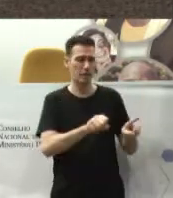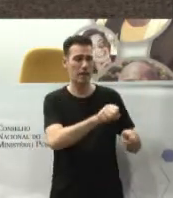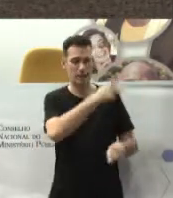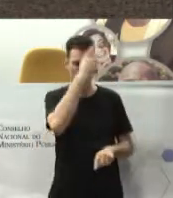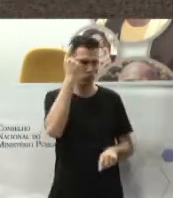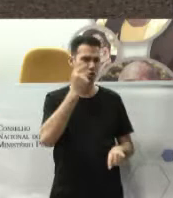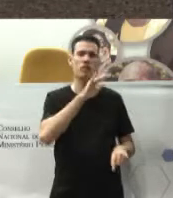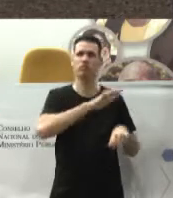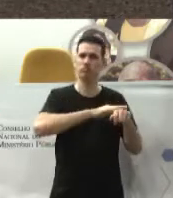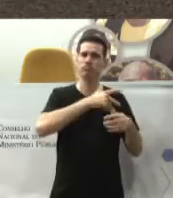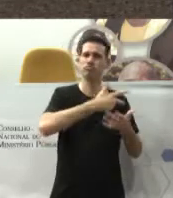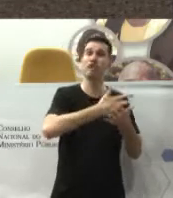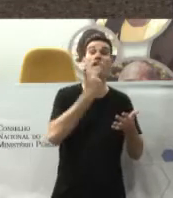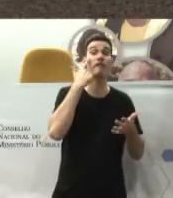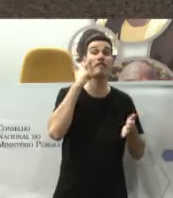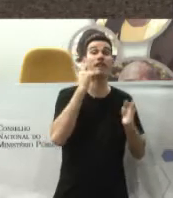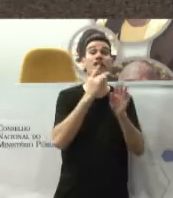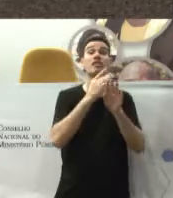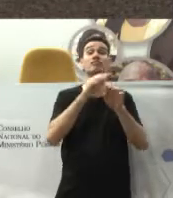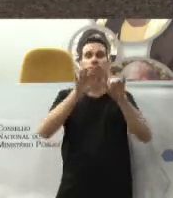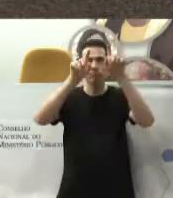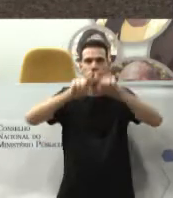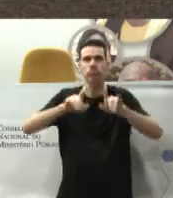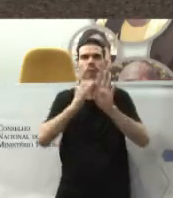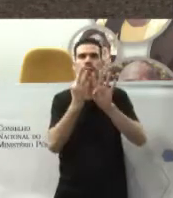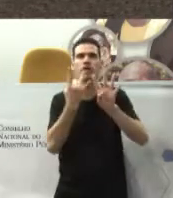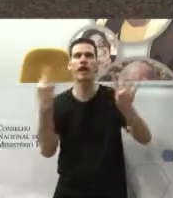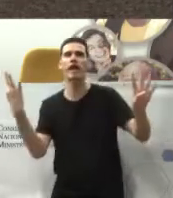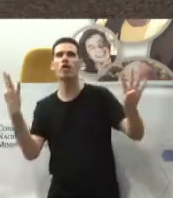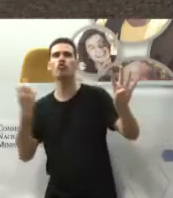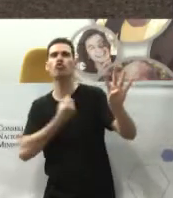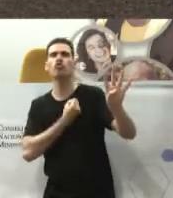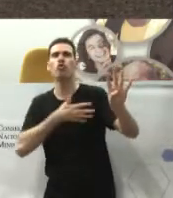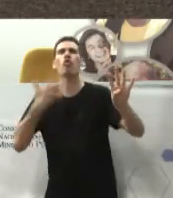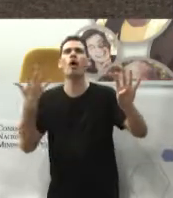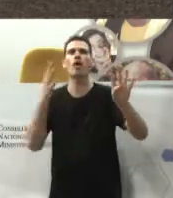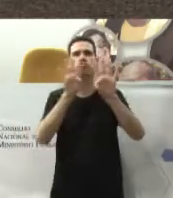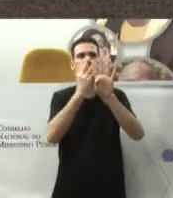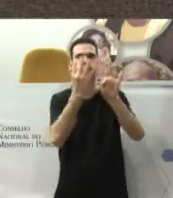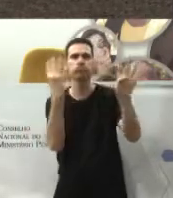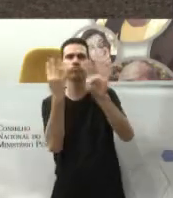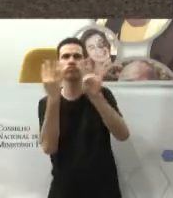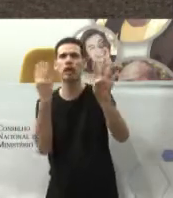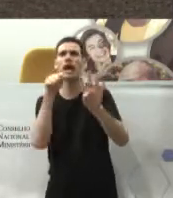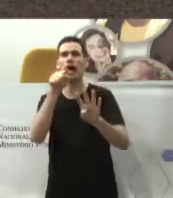sua posição na fila e os órgãos de fiscalização acompanham o andamento da fila.